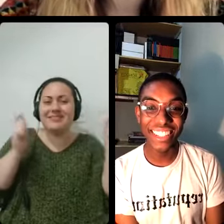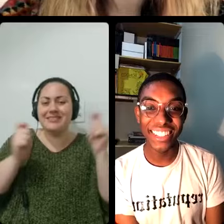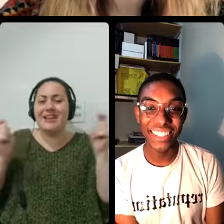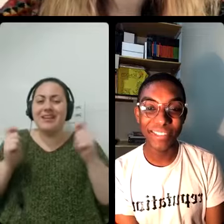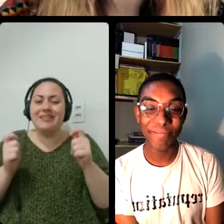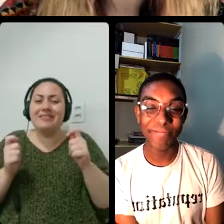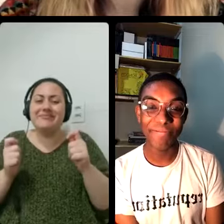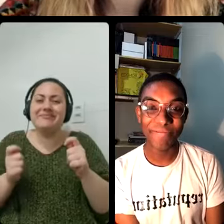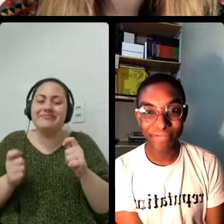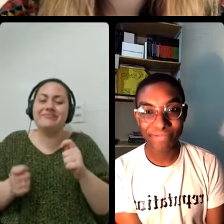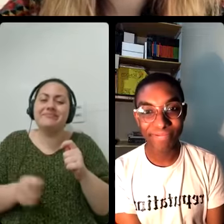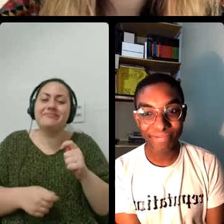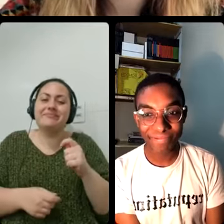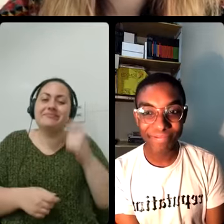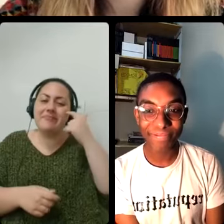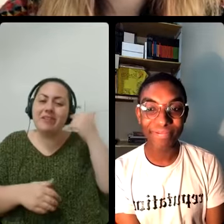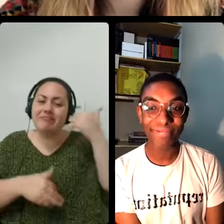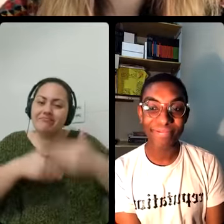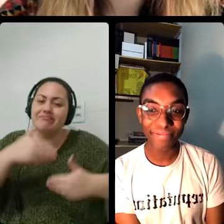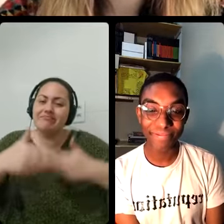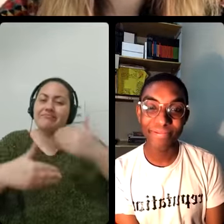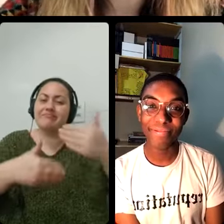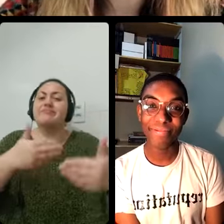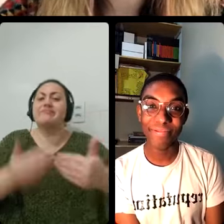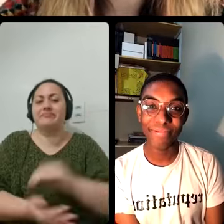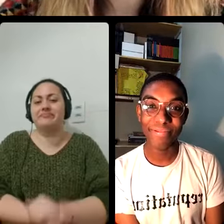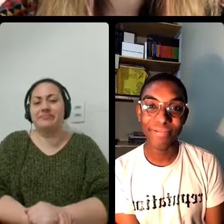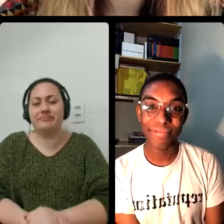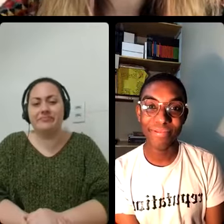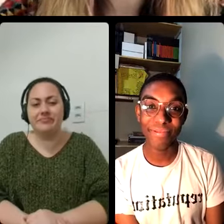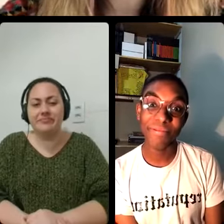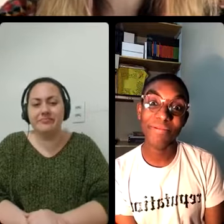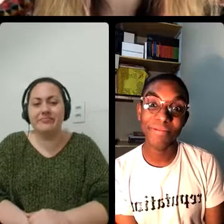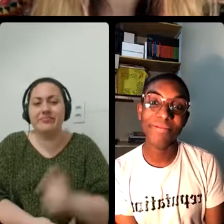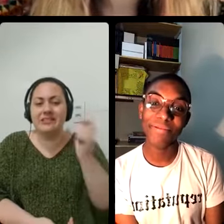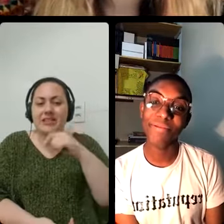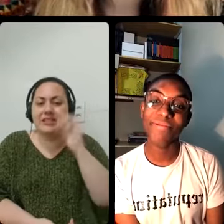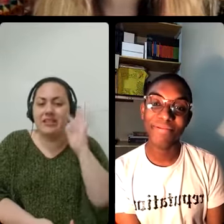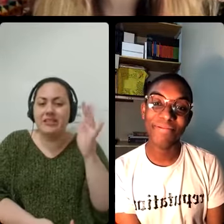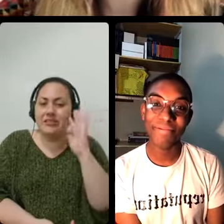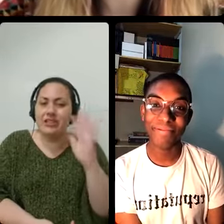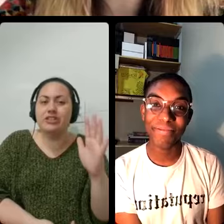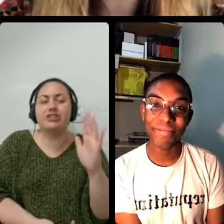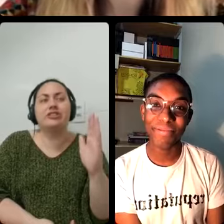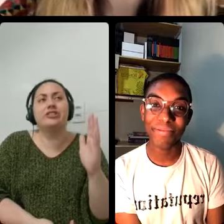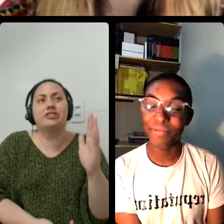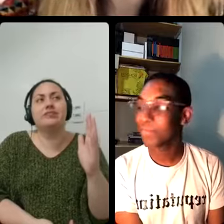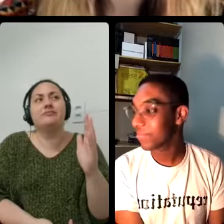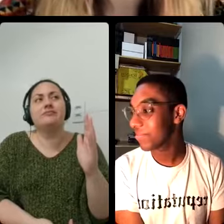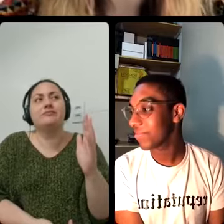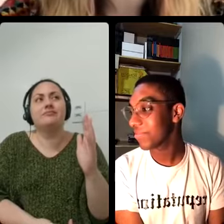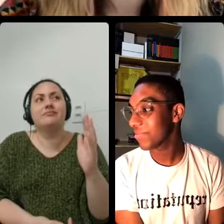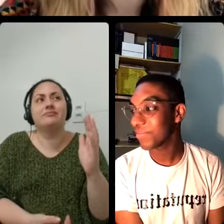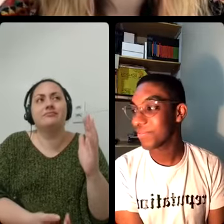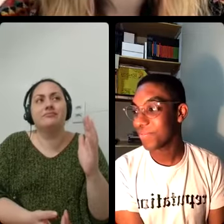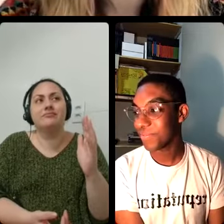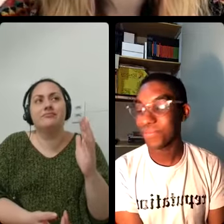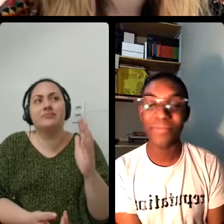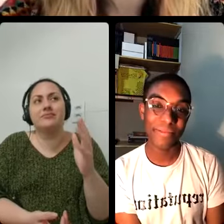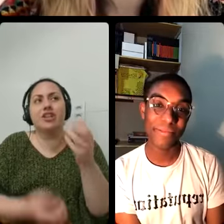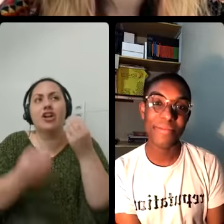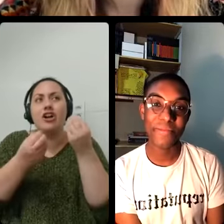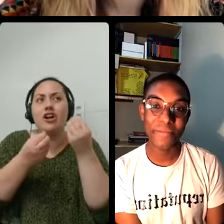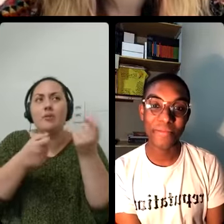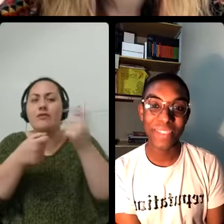né? Sim, E processando e refletindo mais para conversar mais, né, sobre isso, assim, retomar e